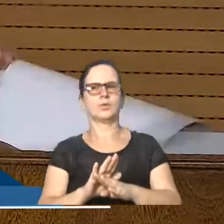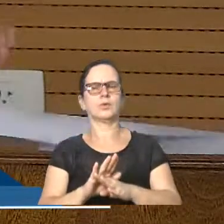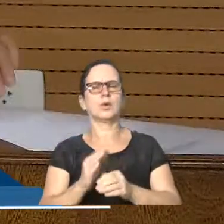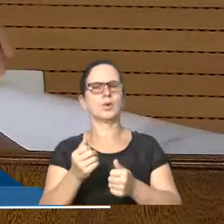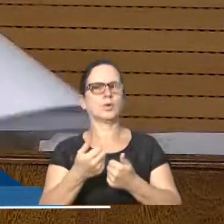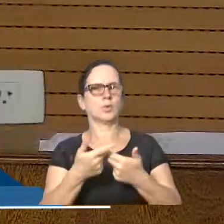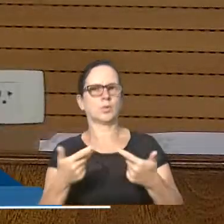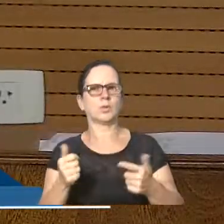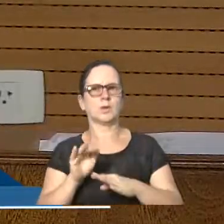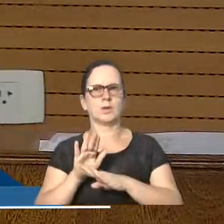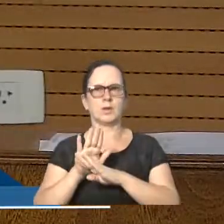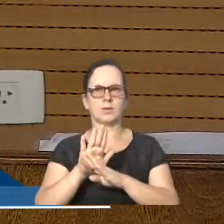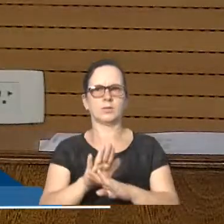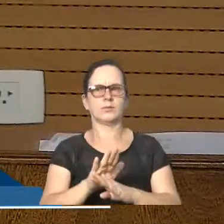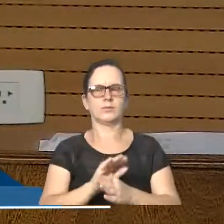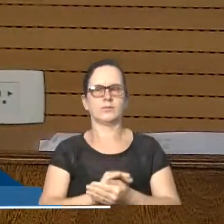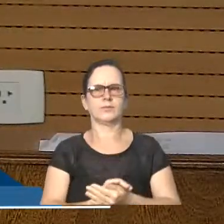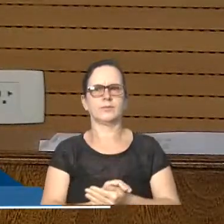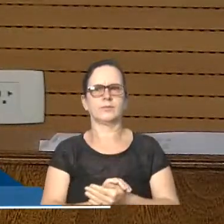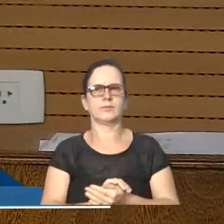subvenções.